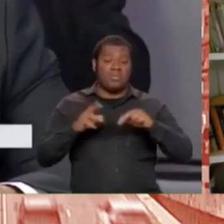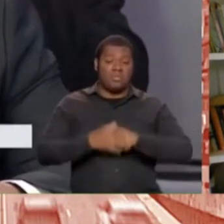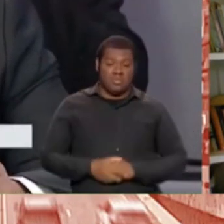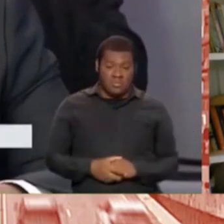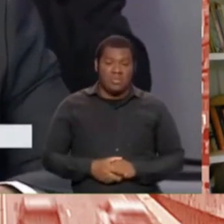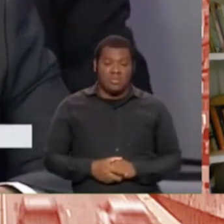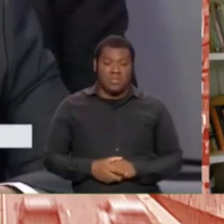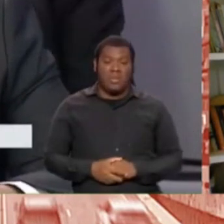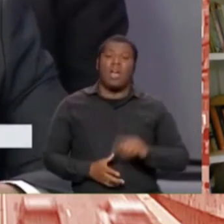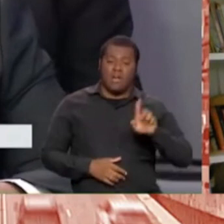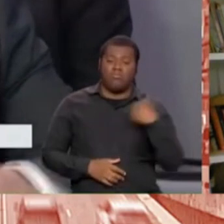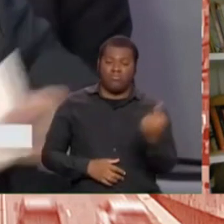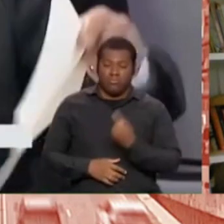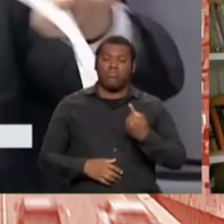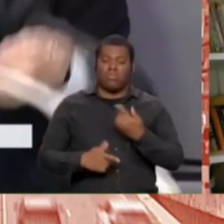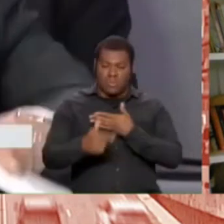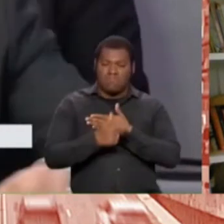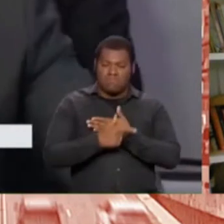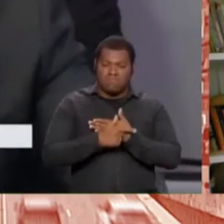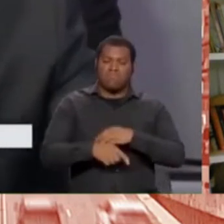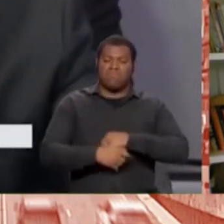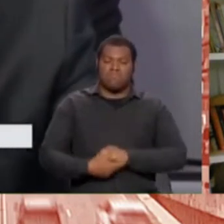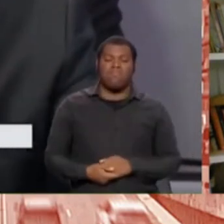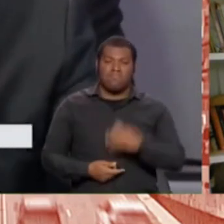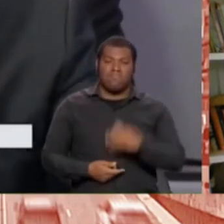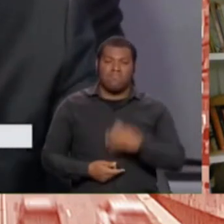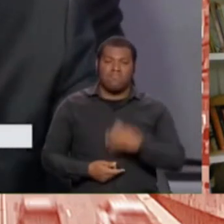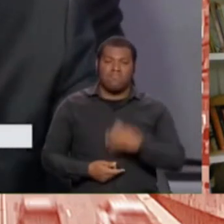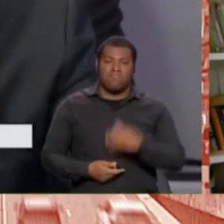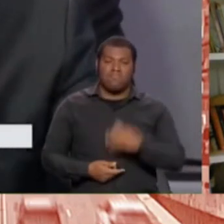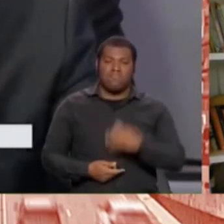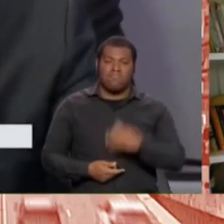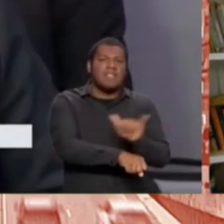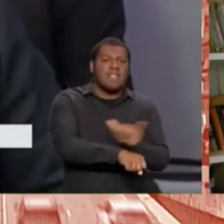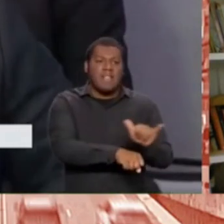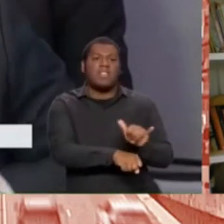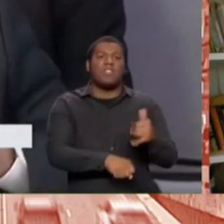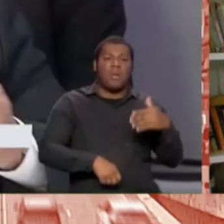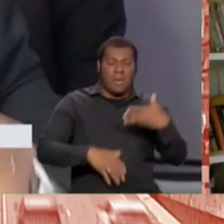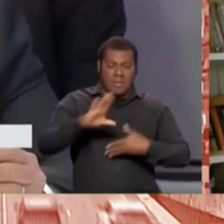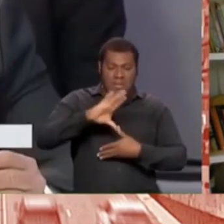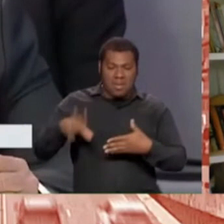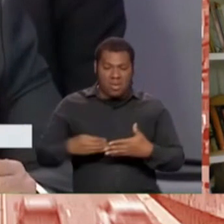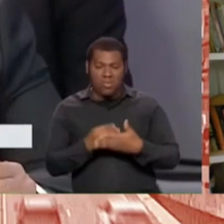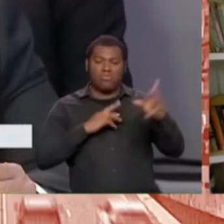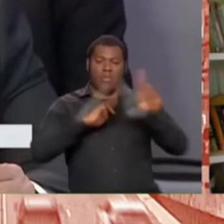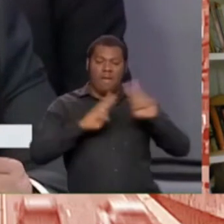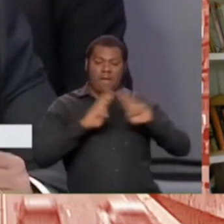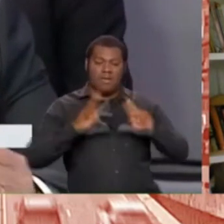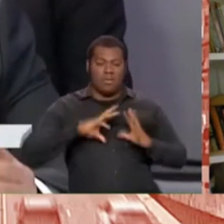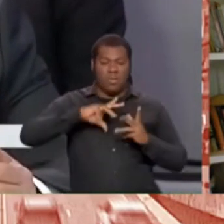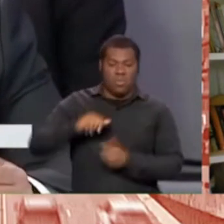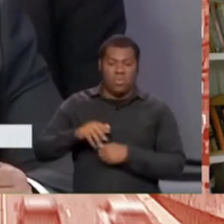Então, é importante perceber que a questão de fundo do Mercosul, mesmo dos